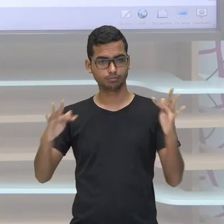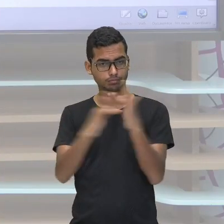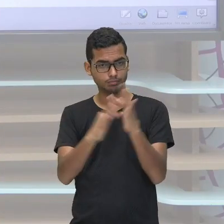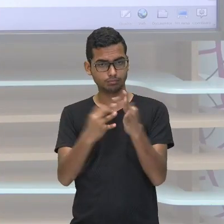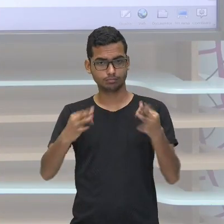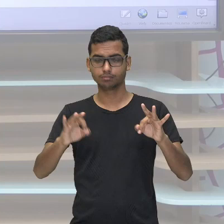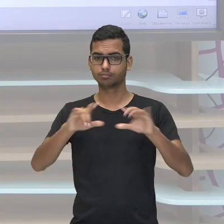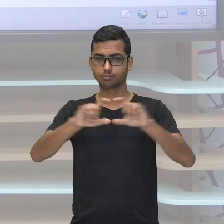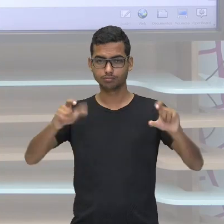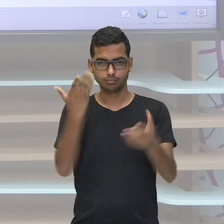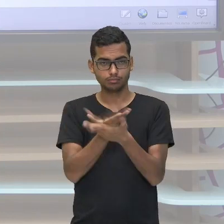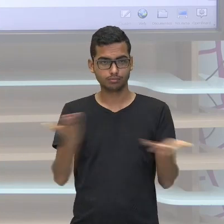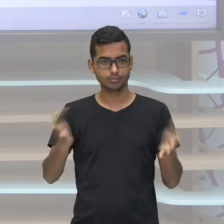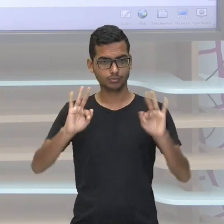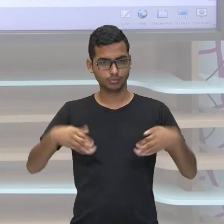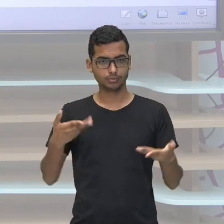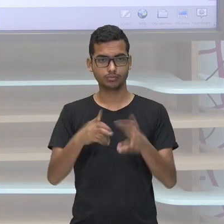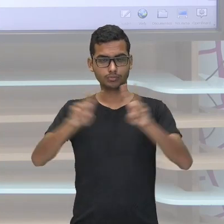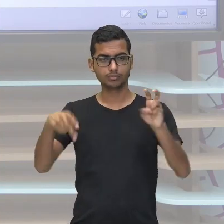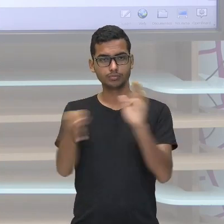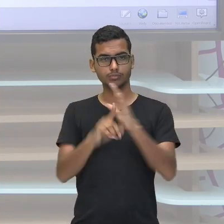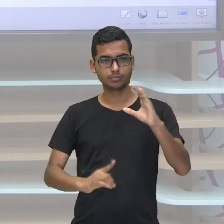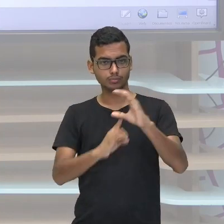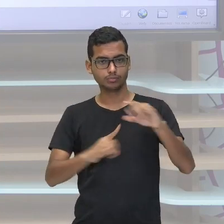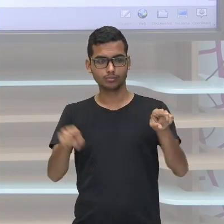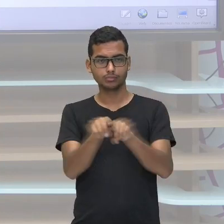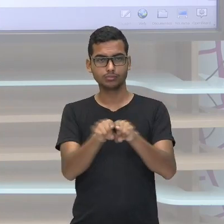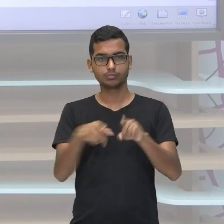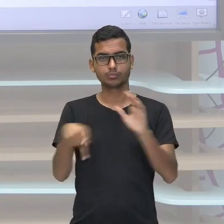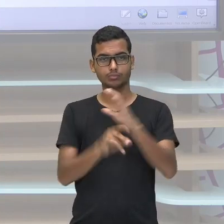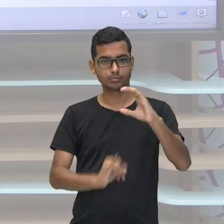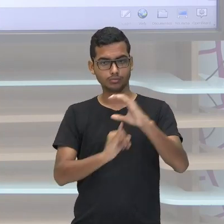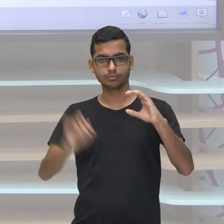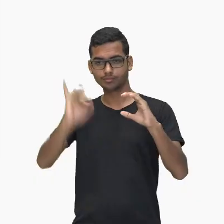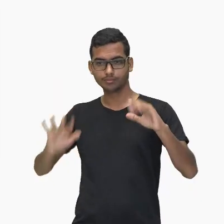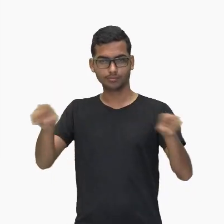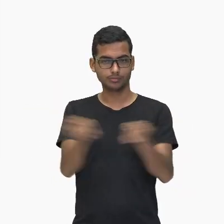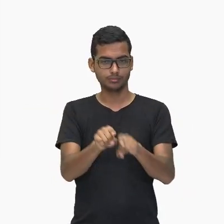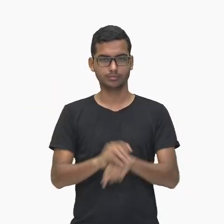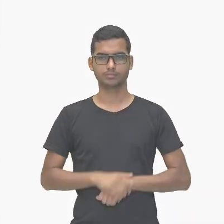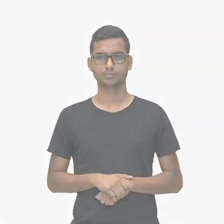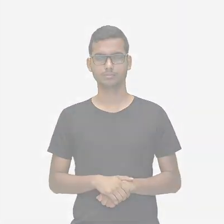E essa foi a nossa aula sobre domínio, contradomínio e imagem.